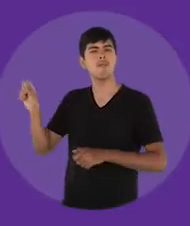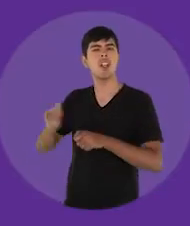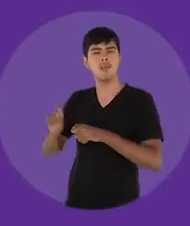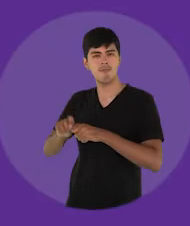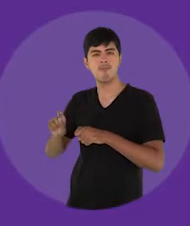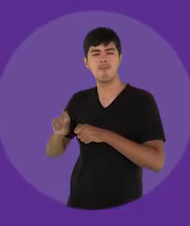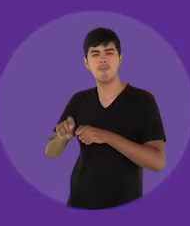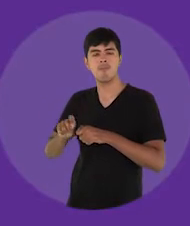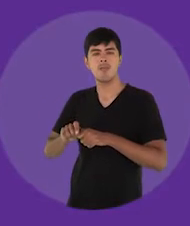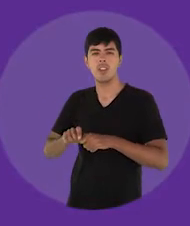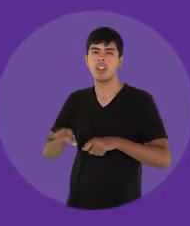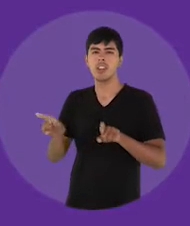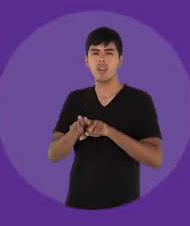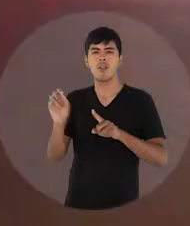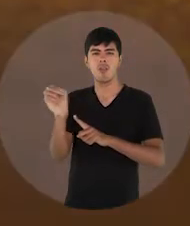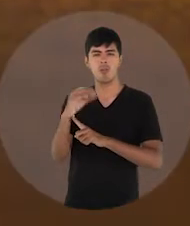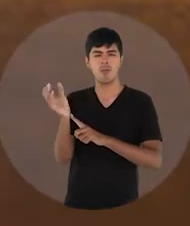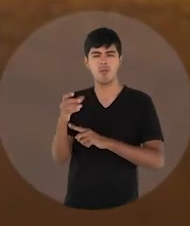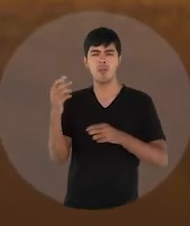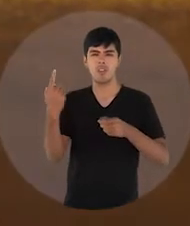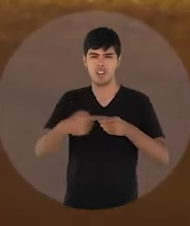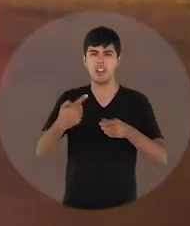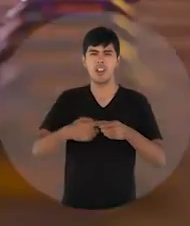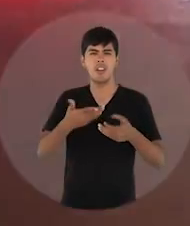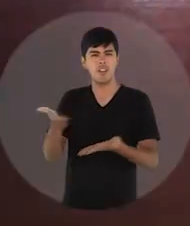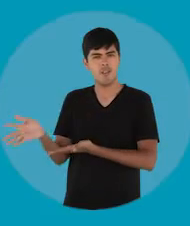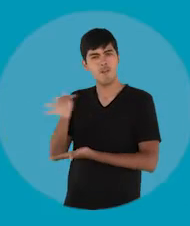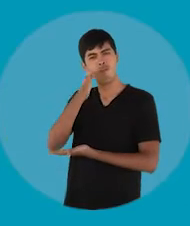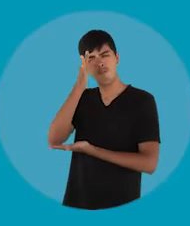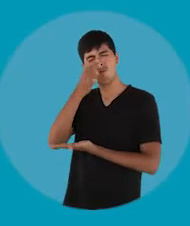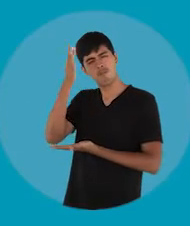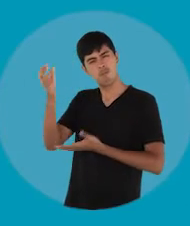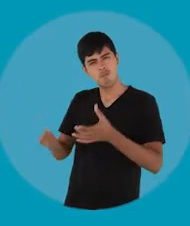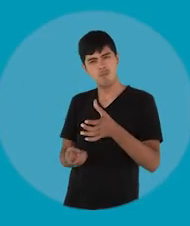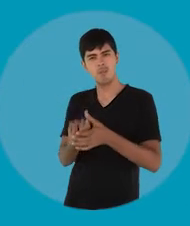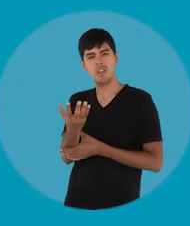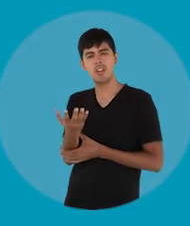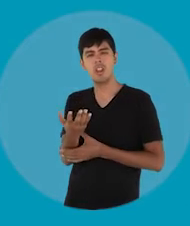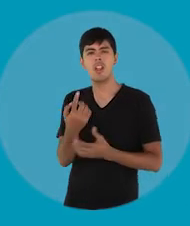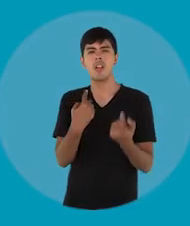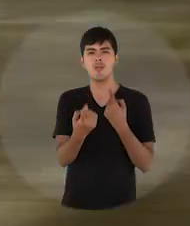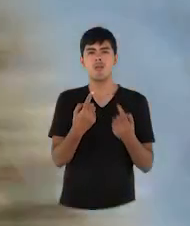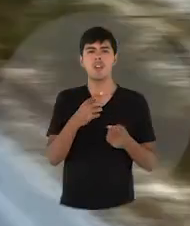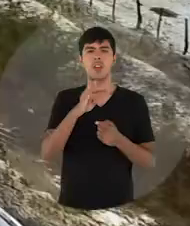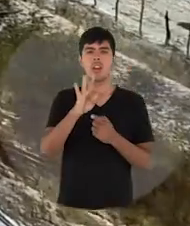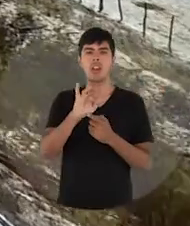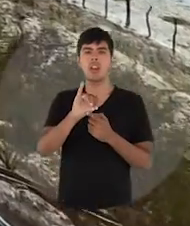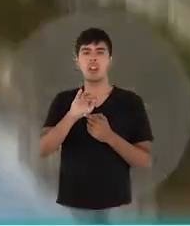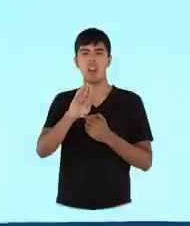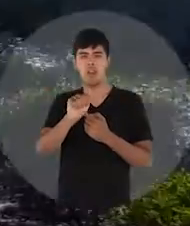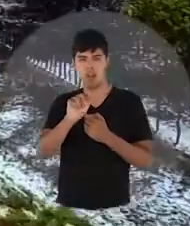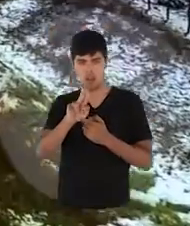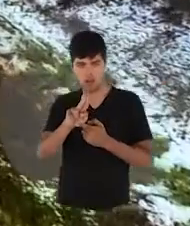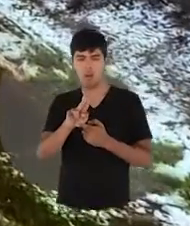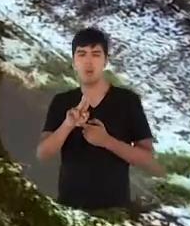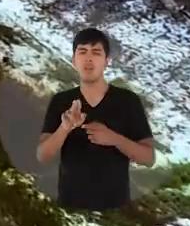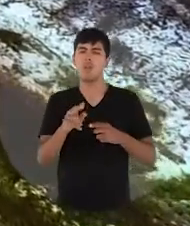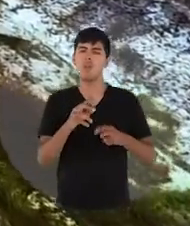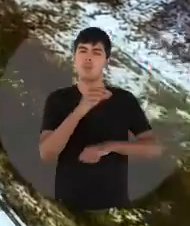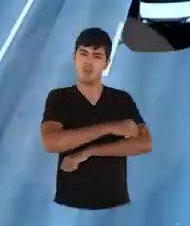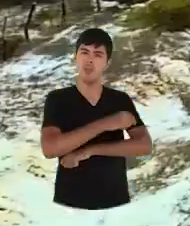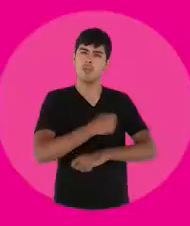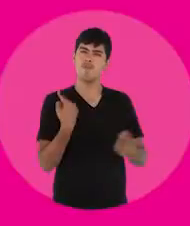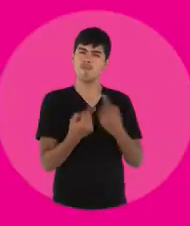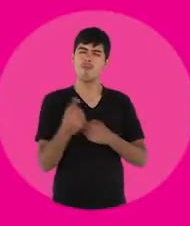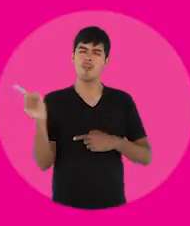Ela colocou. E o SAMU em todo o interior? Foi ela que fez. A duplicação de Mossoró-Tibau, minha